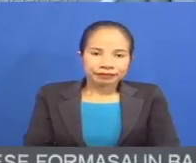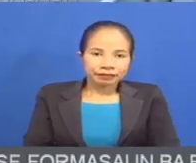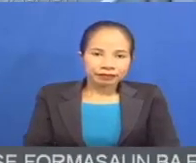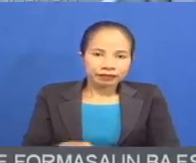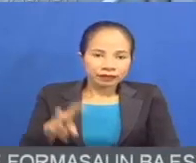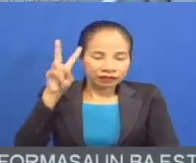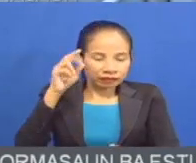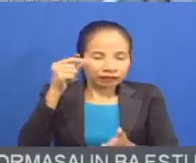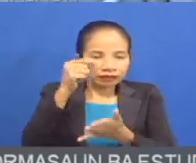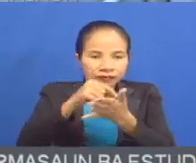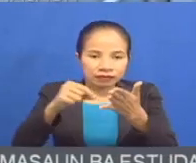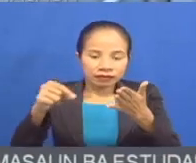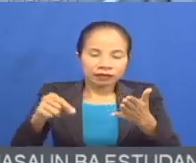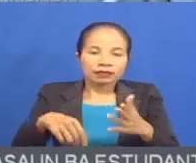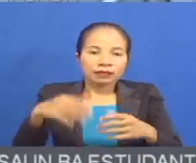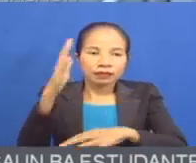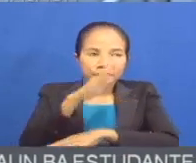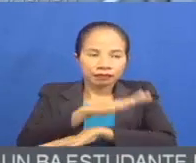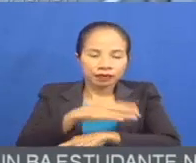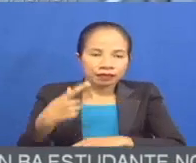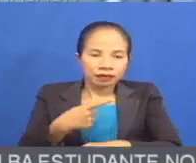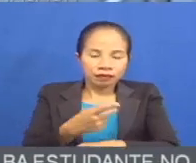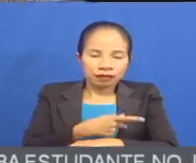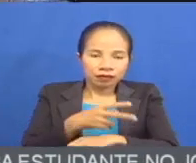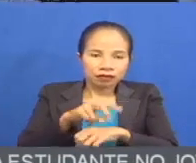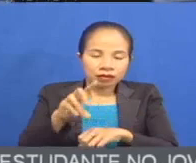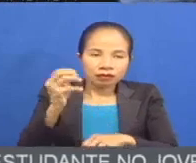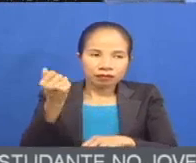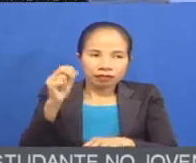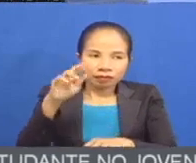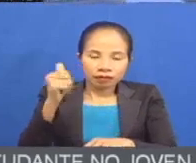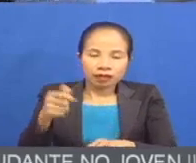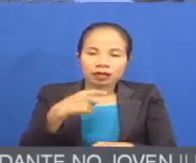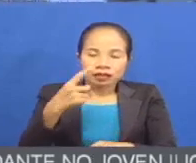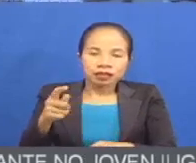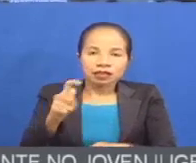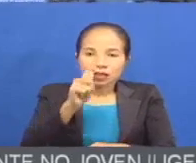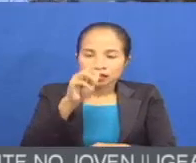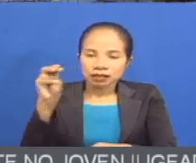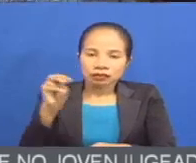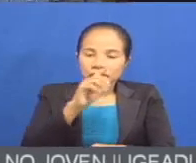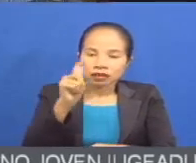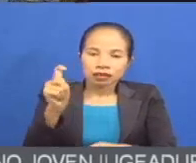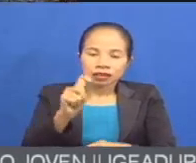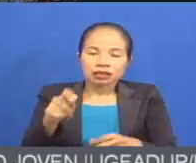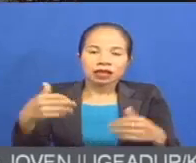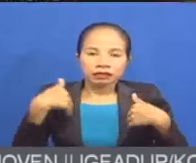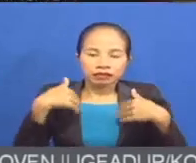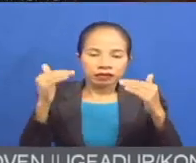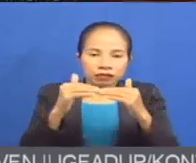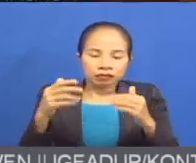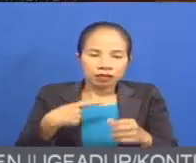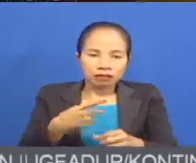Vice-secretária mesa Parlamento Nacional, Maria Teresa Guzmão informa. Turolos segunda no terça-feira ia plenária. Mas bem ia terça-feira ne la